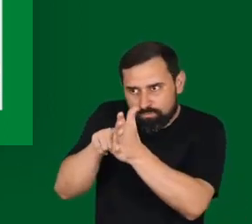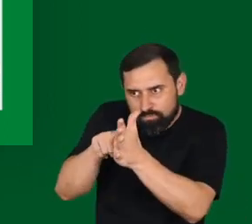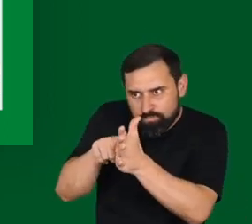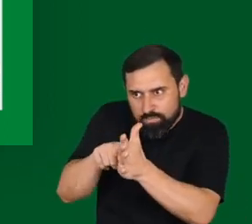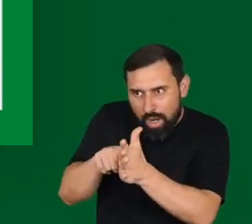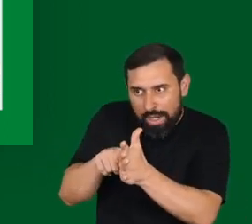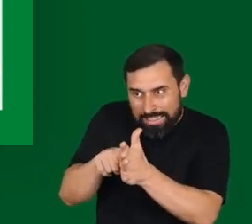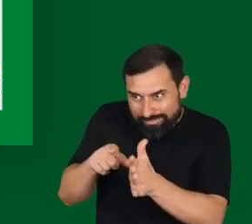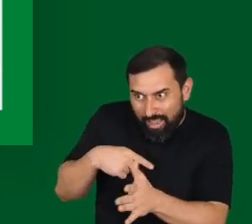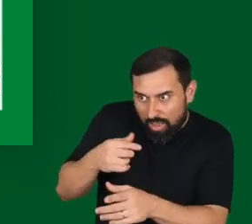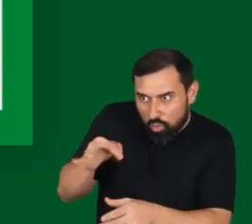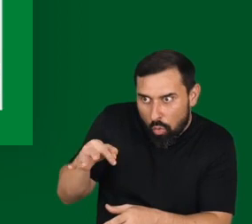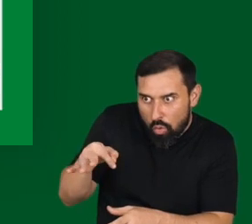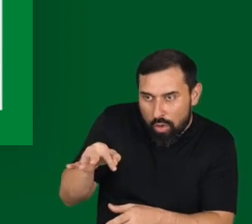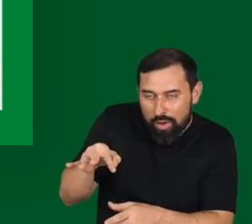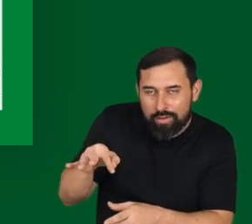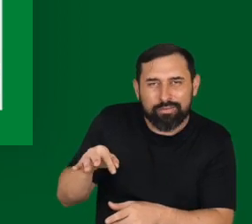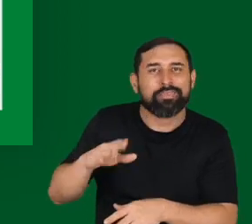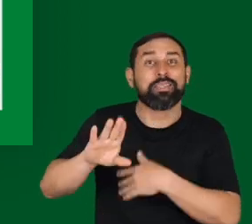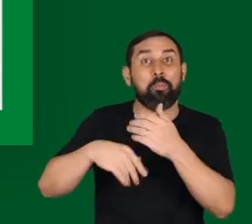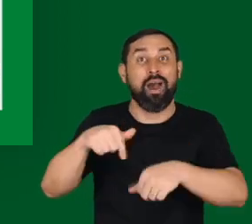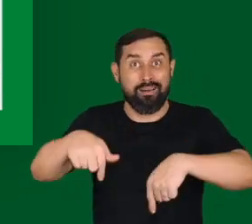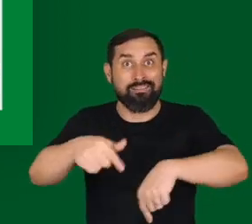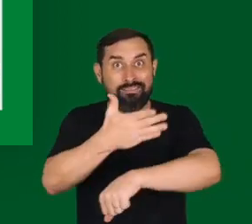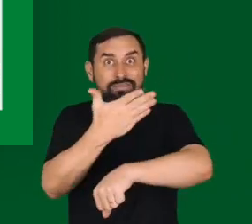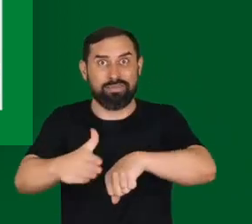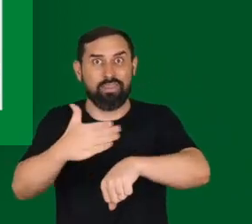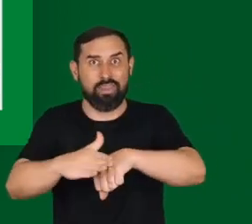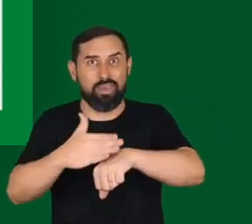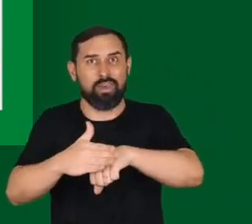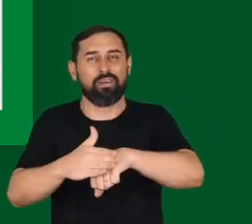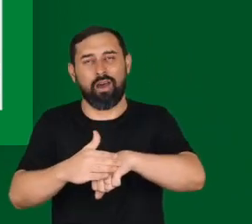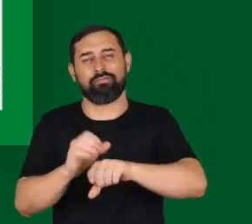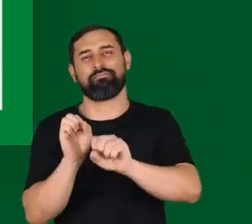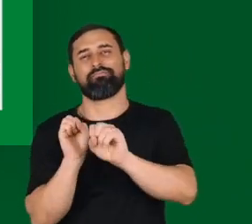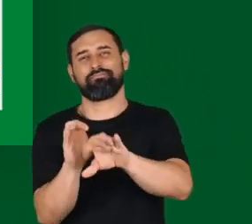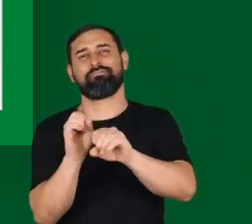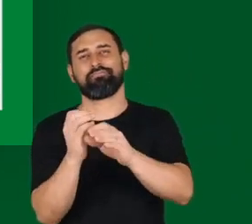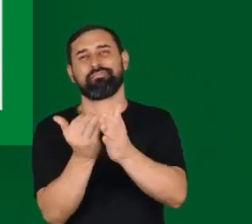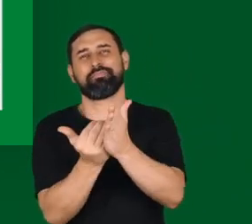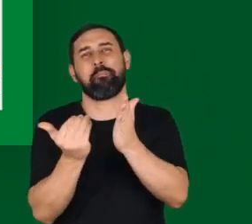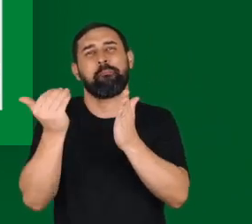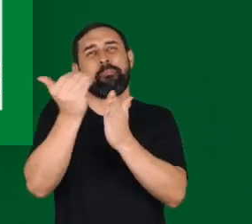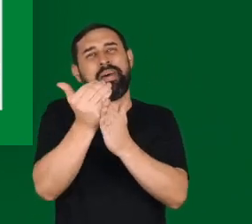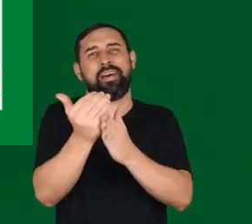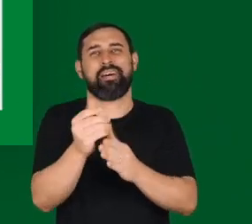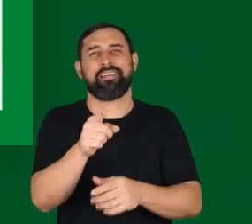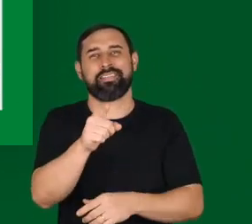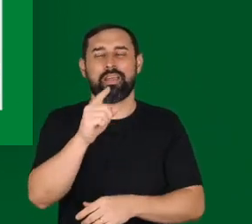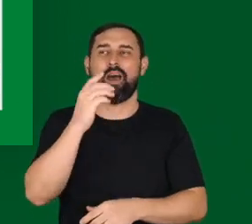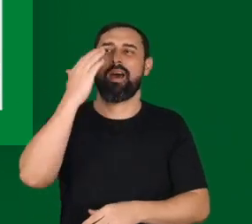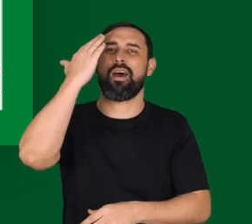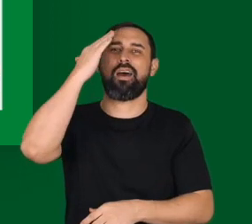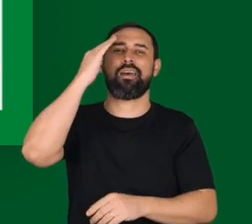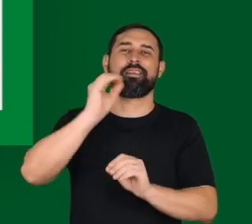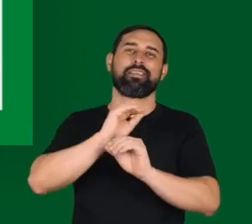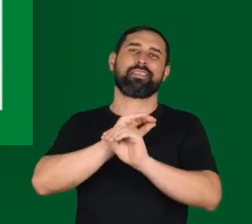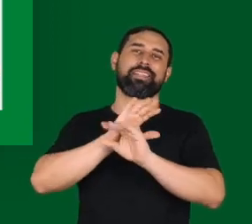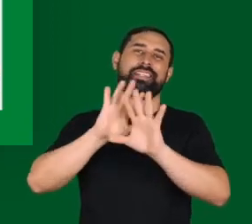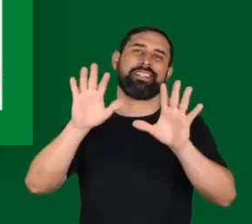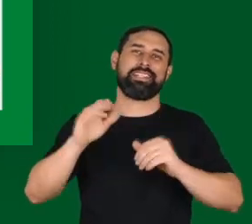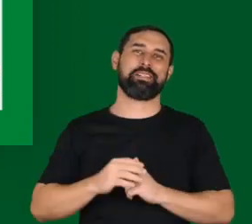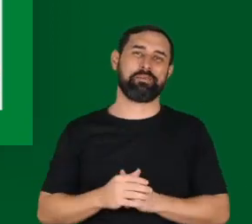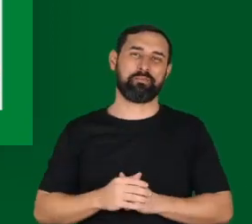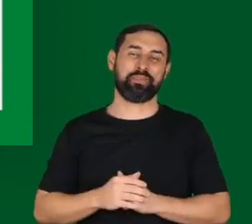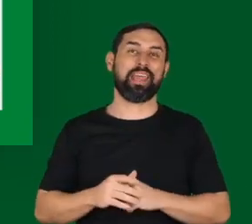dor, né, ao realizar essa avaliação. E na prática aqui vocês vão ter a melhor descrição e